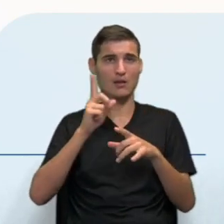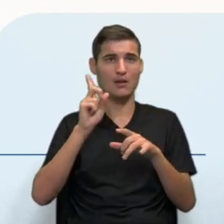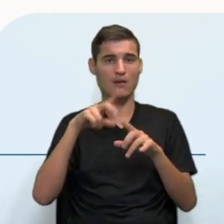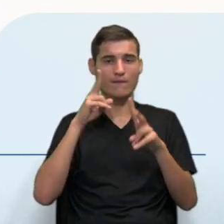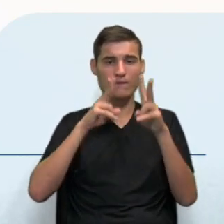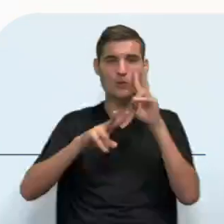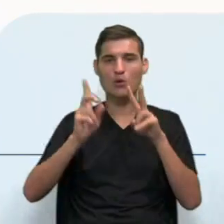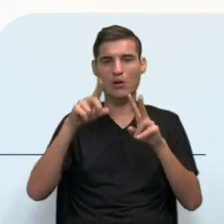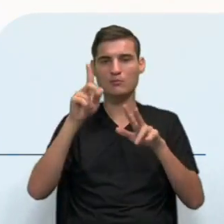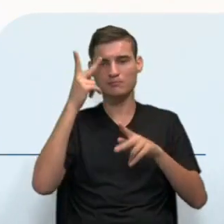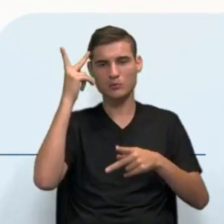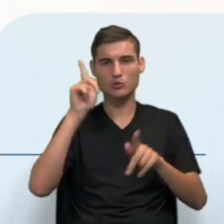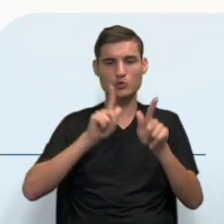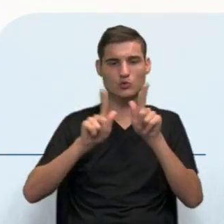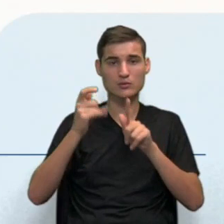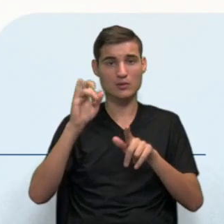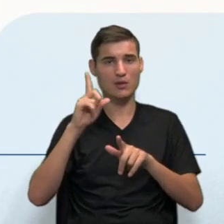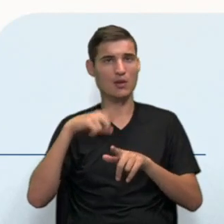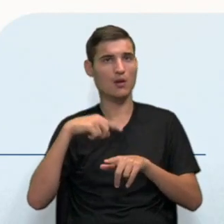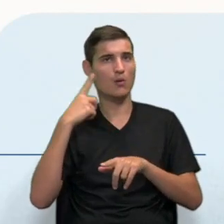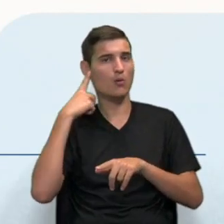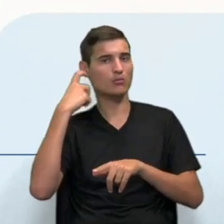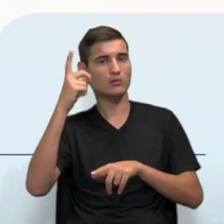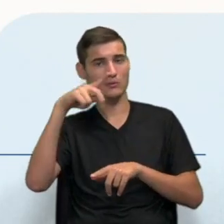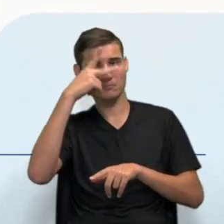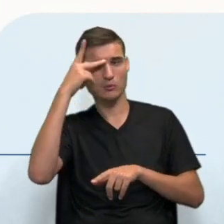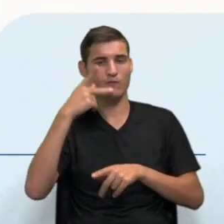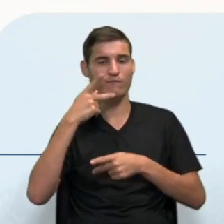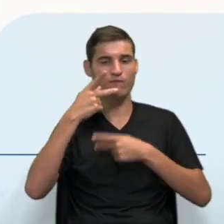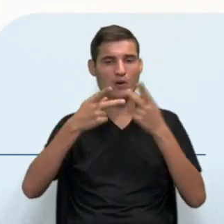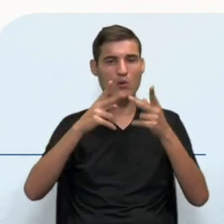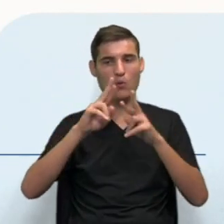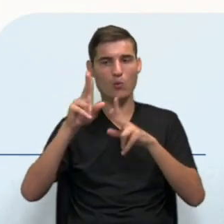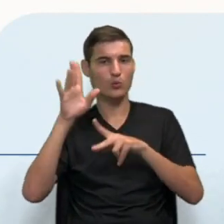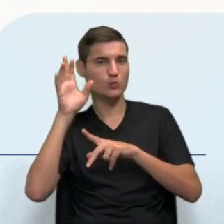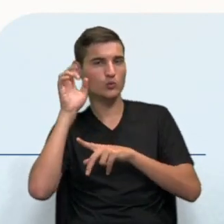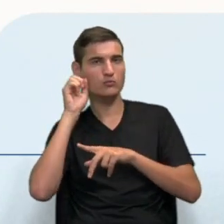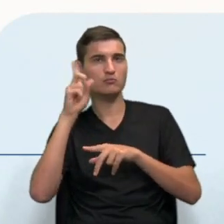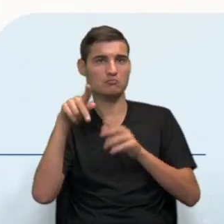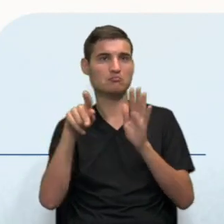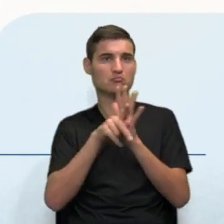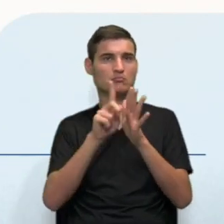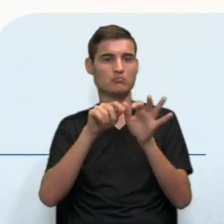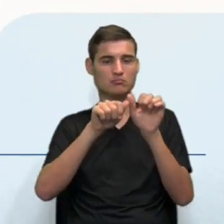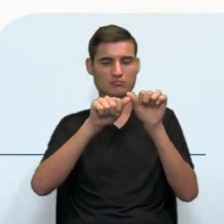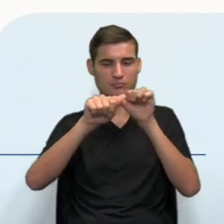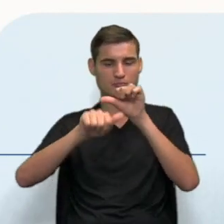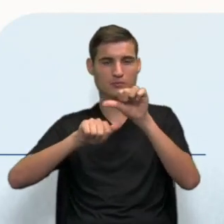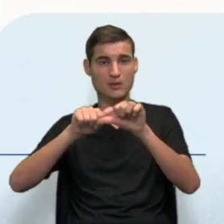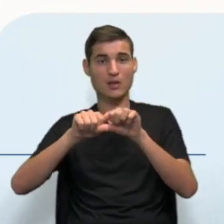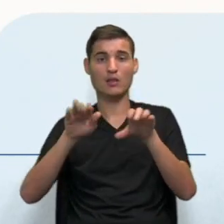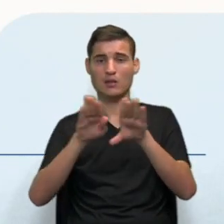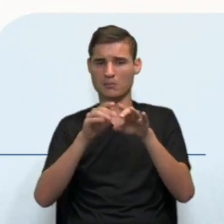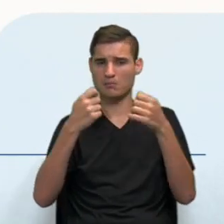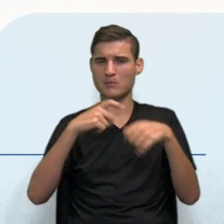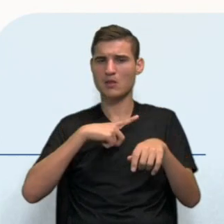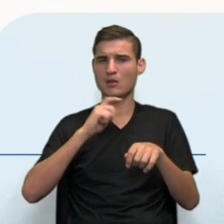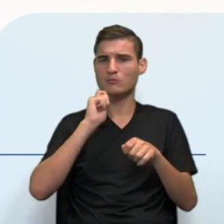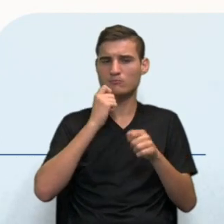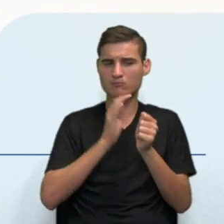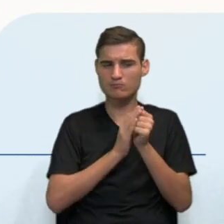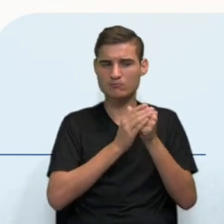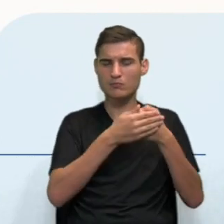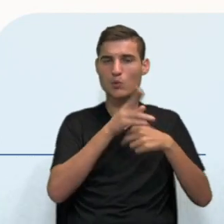auditivo, alguém falando e depois a outra pessoa escutando. Essa mensagem tem que ser codificada através de símbolos.